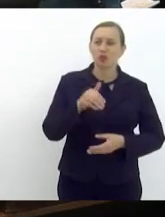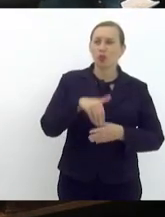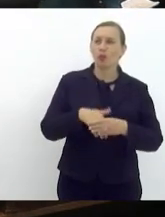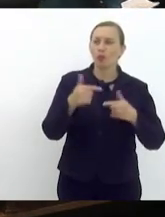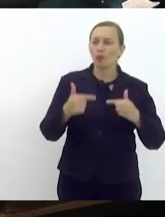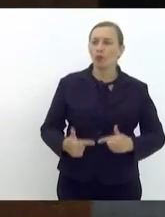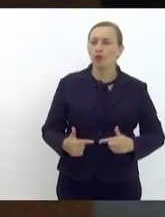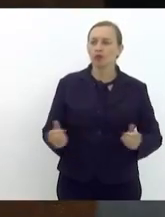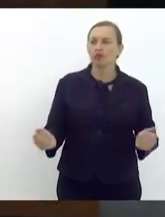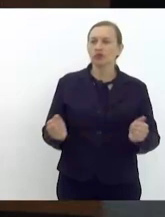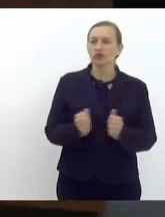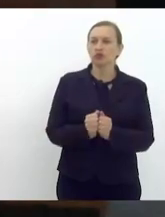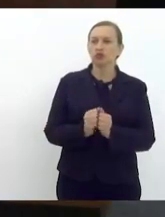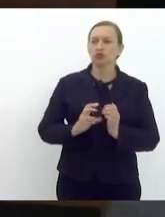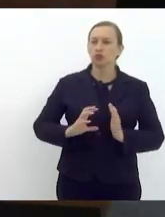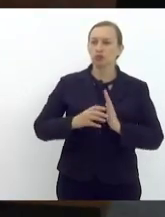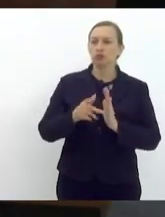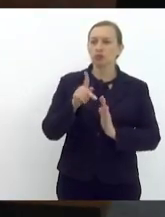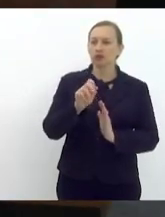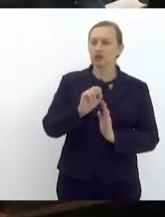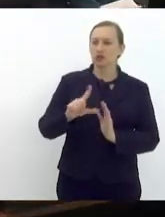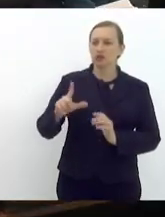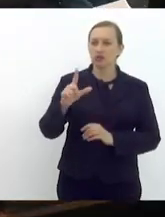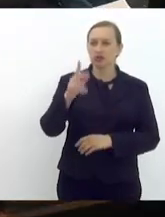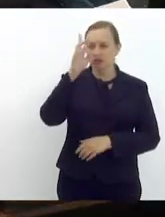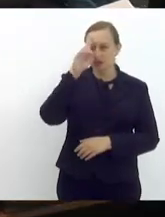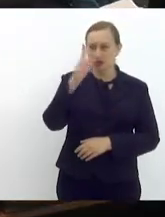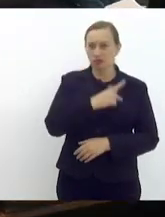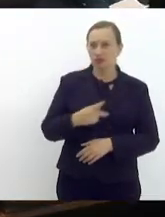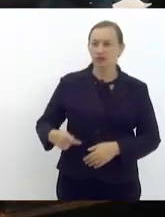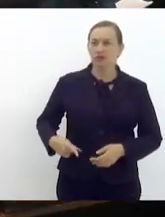Abstenção junto com a bancada do PSOL, senhora presidenta.